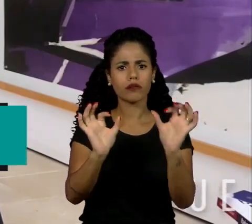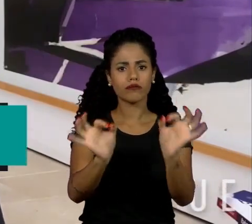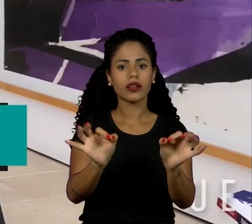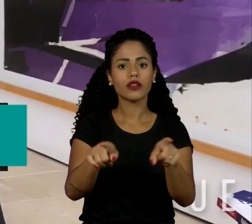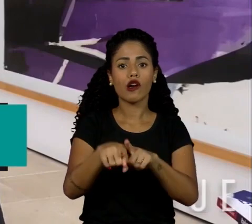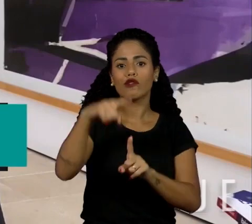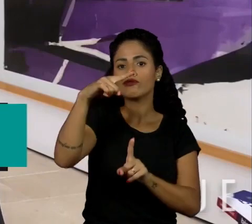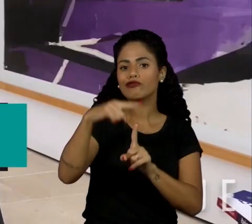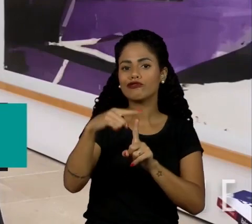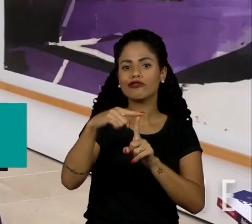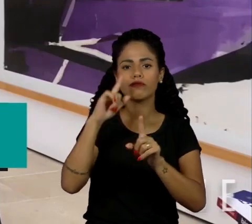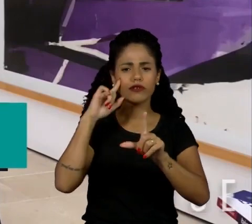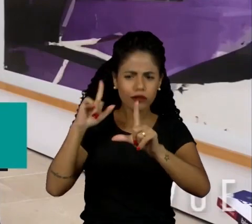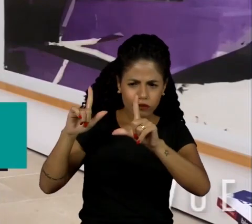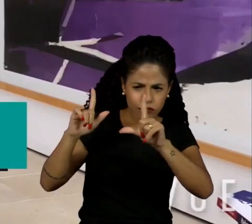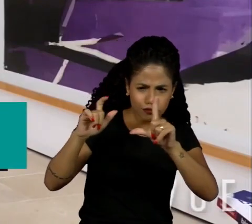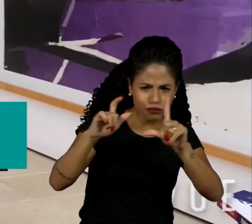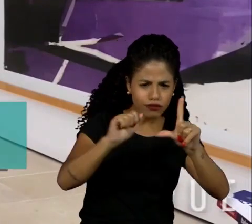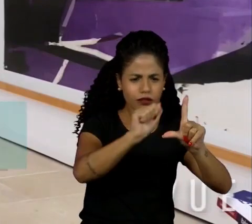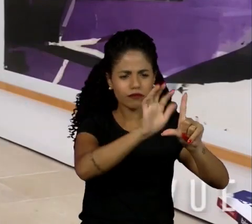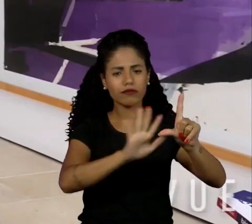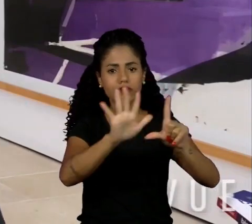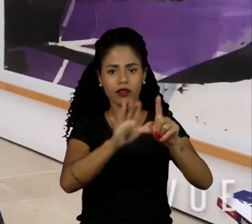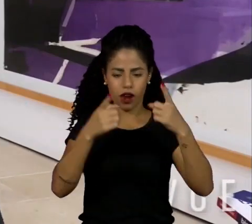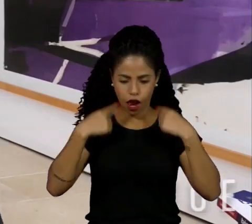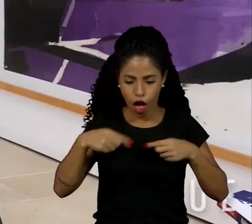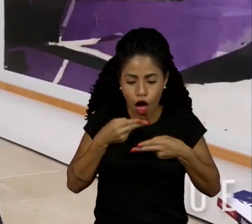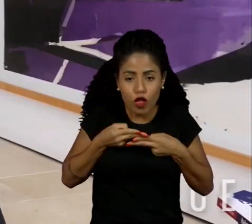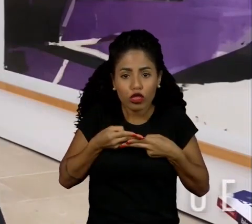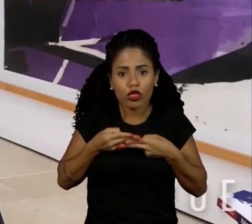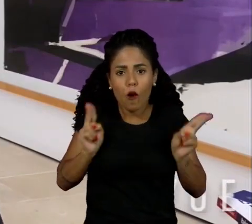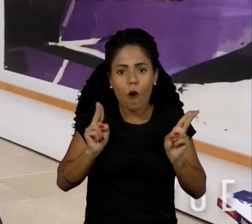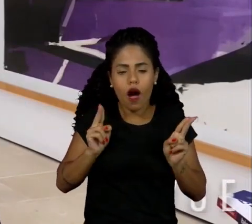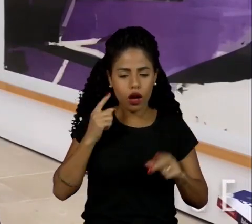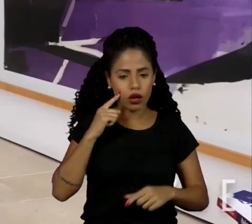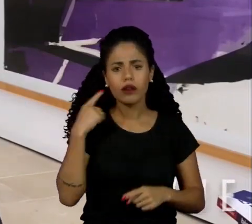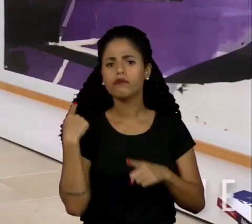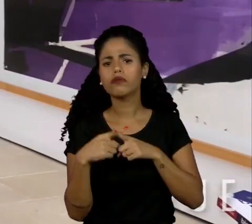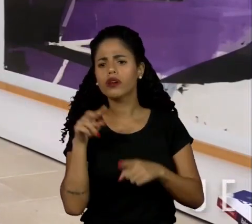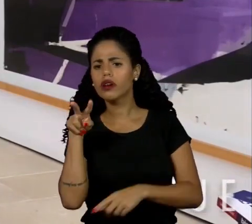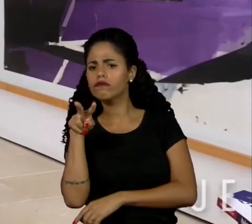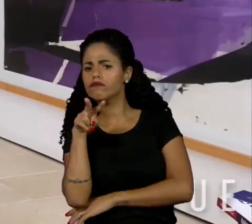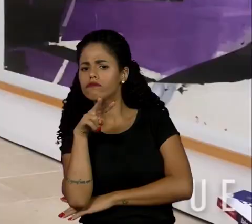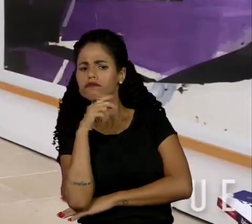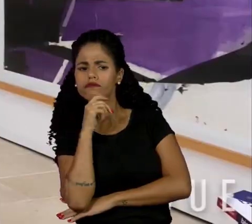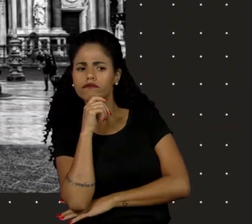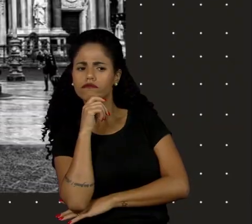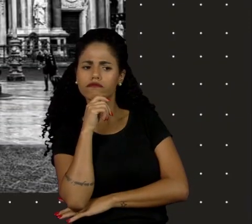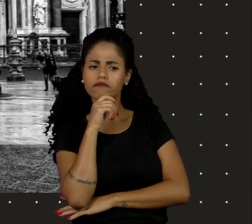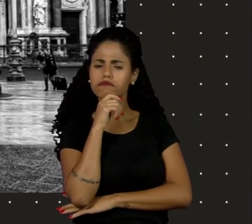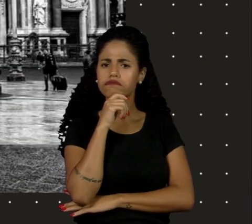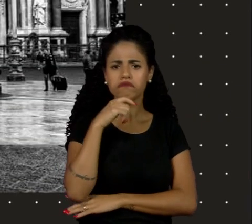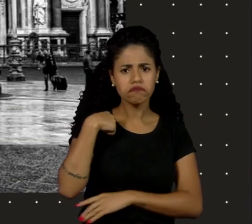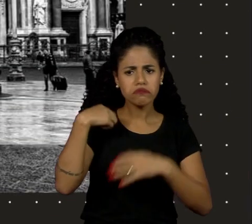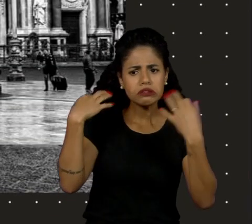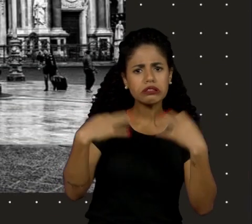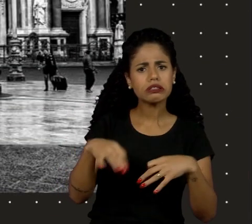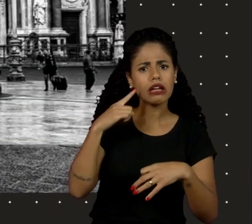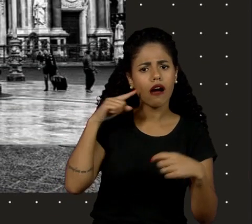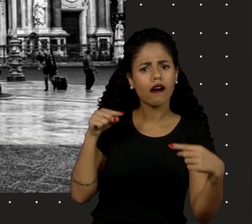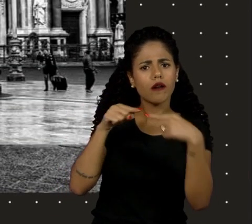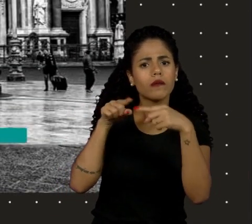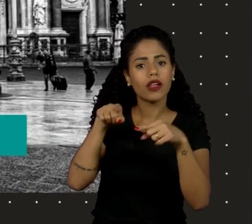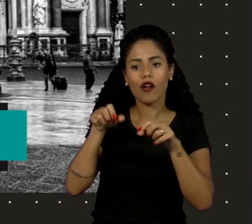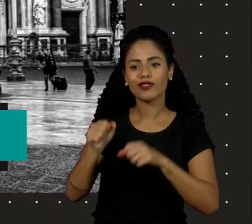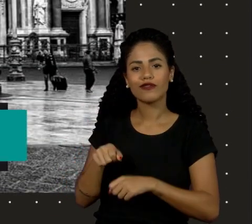aquele tipo de fotografia, de nu, porque viram que não precisava ser vulgar. E nós fomos para Sicília,